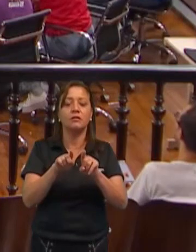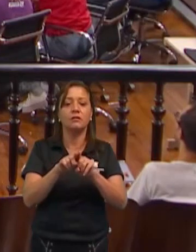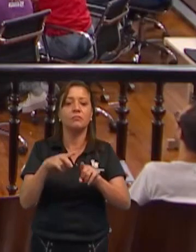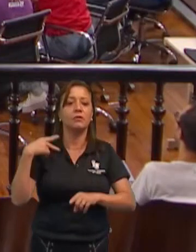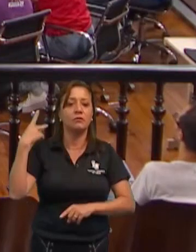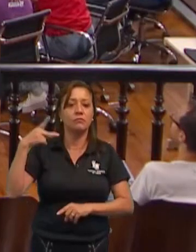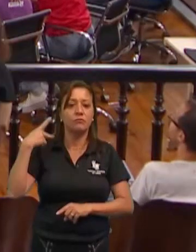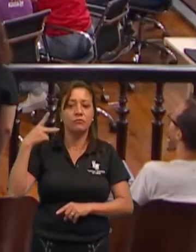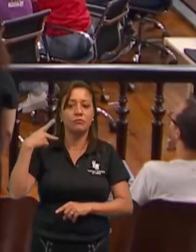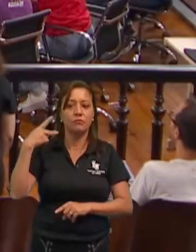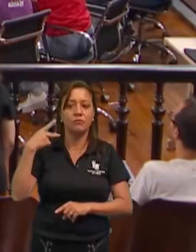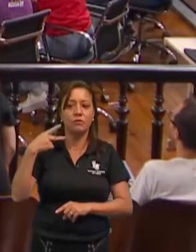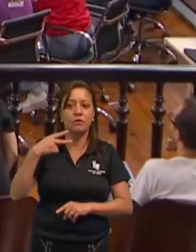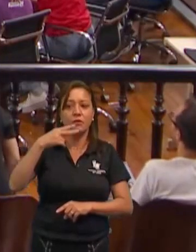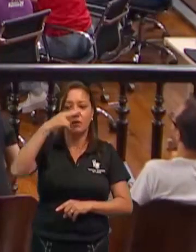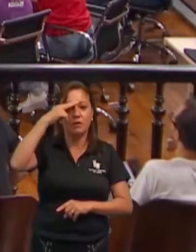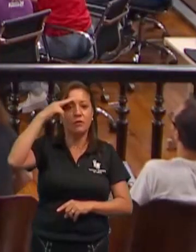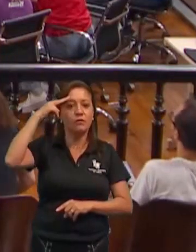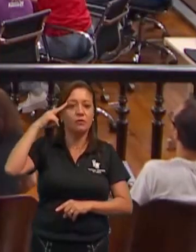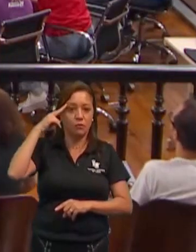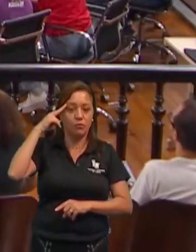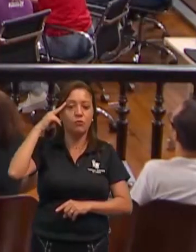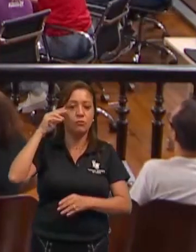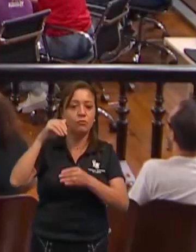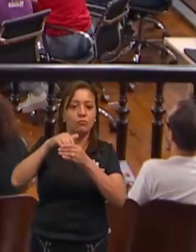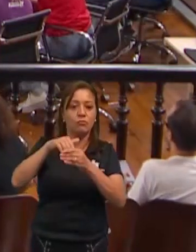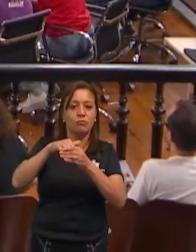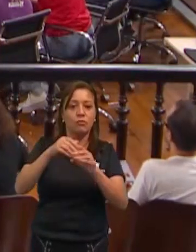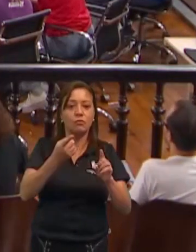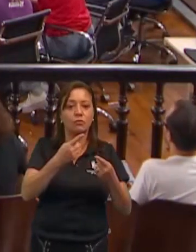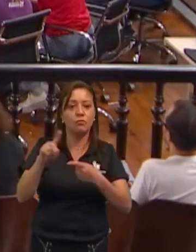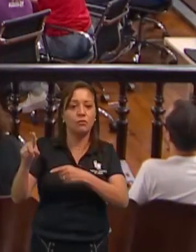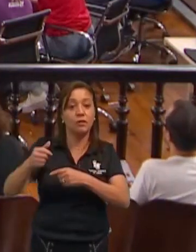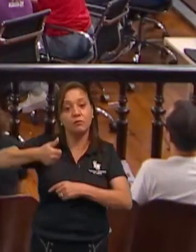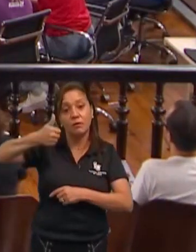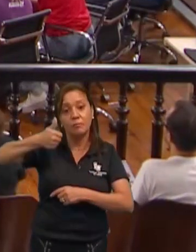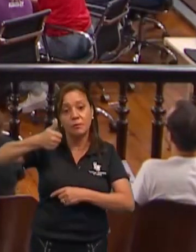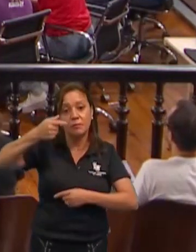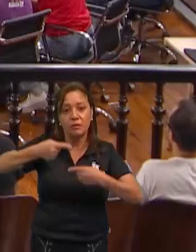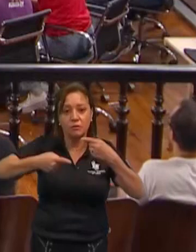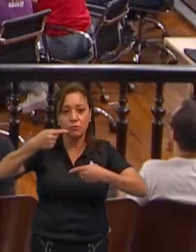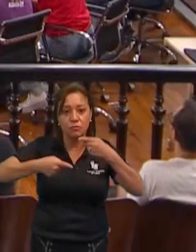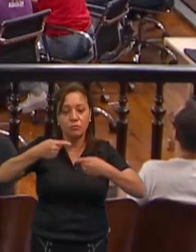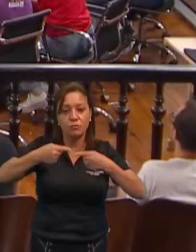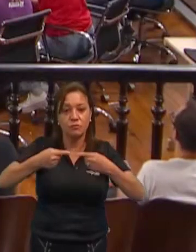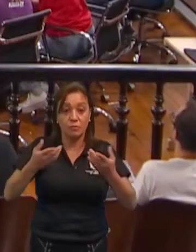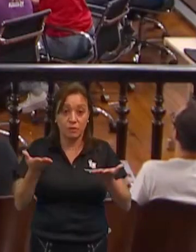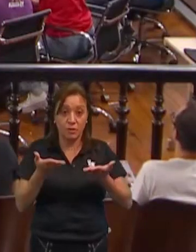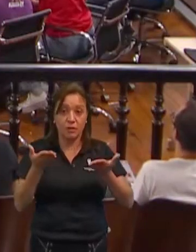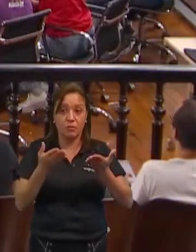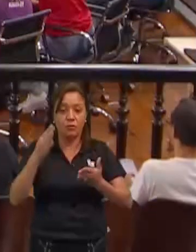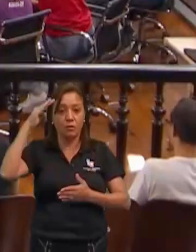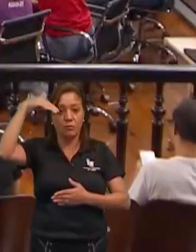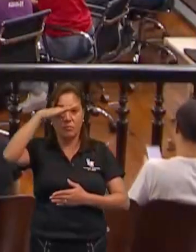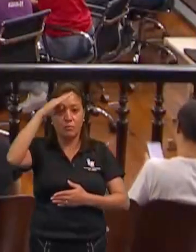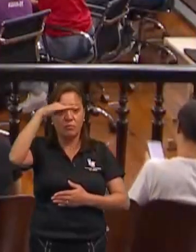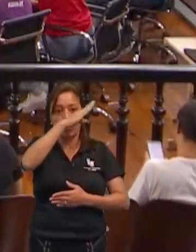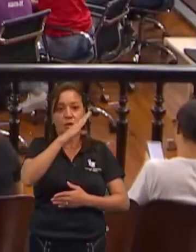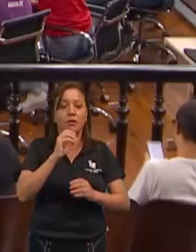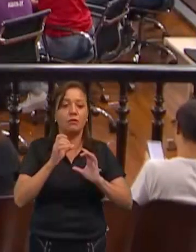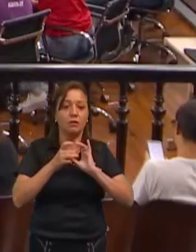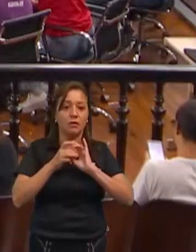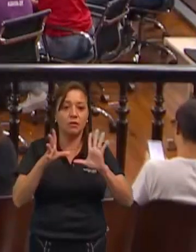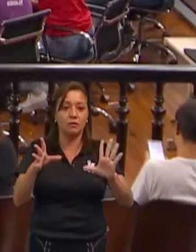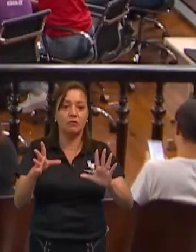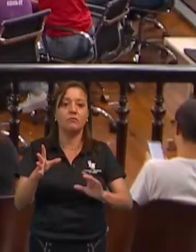vereador Newton Militão, com voto contrário em sua primeira discussão. Com a palavra, vereador Marlon Siqueira. Peço vista em discussão. O pedido de